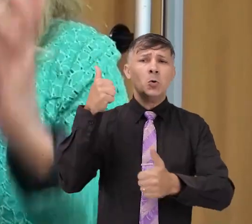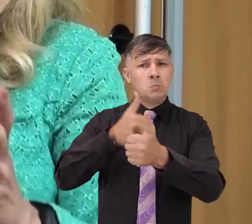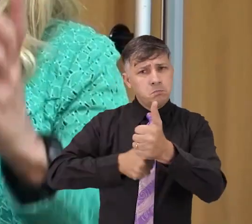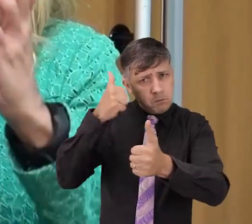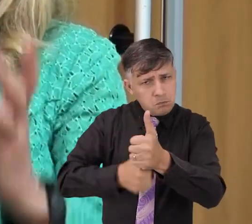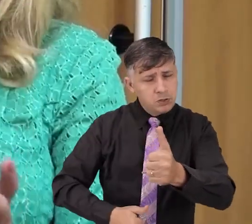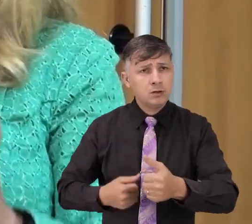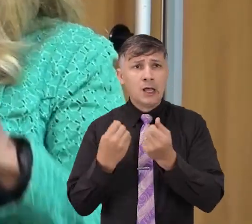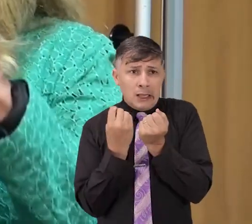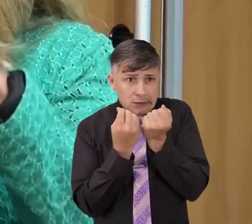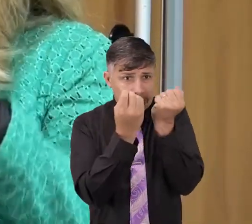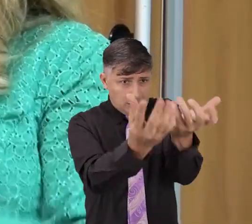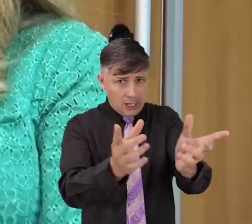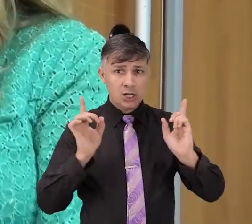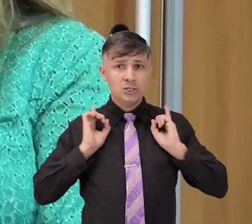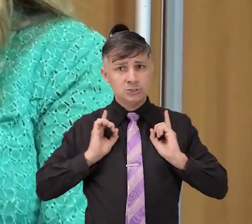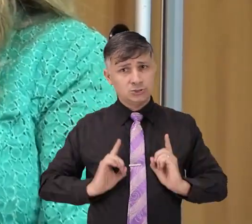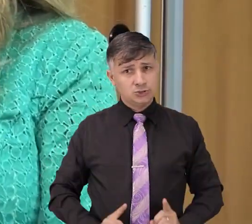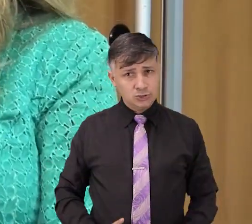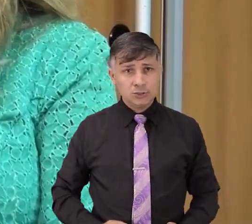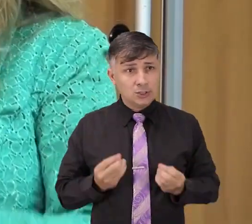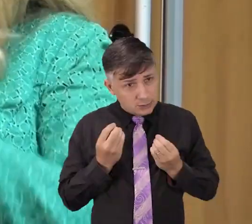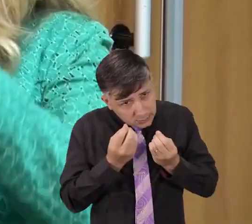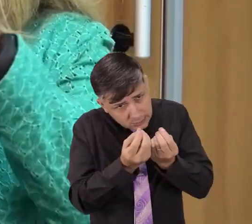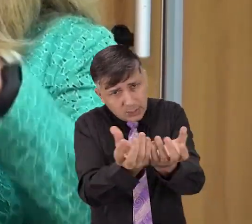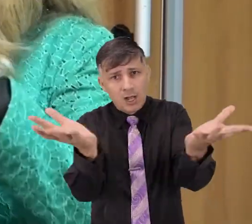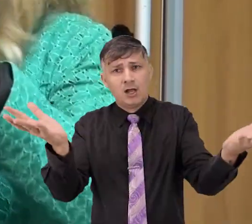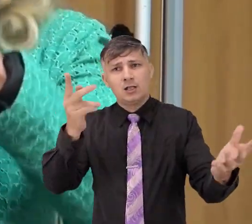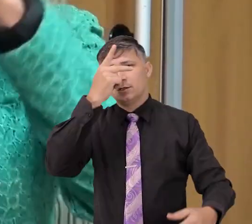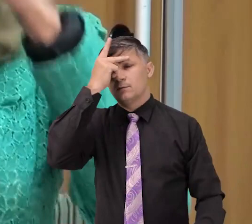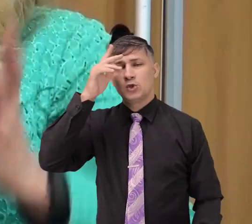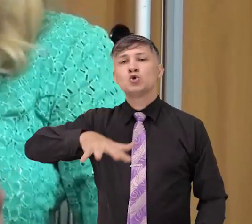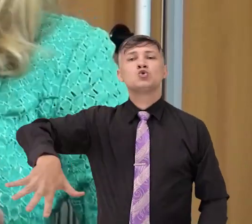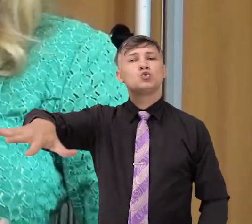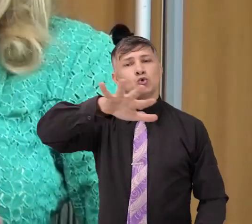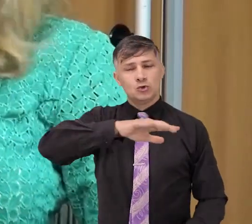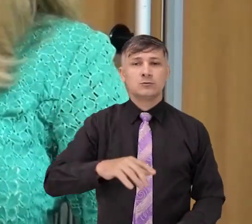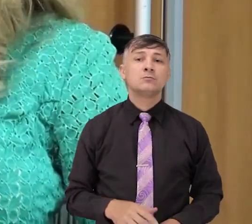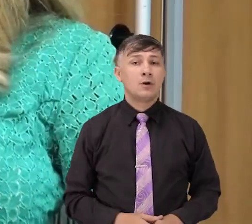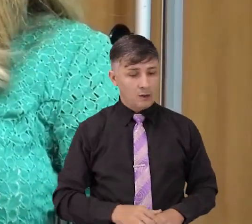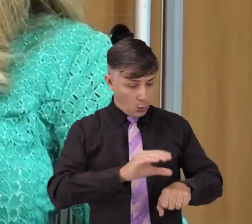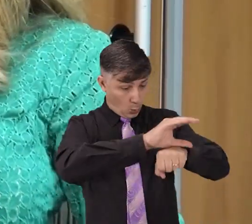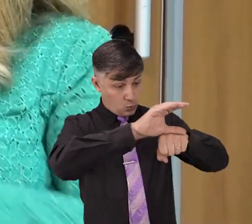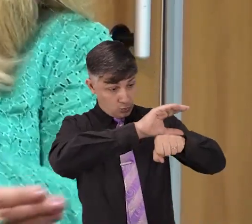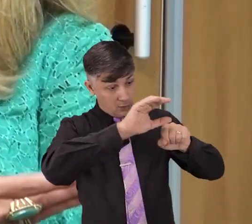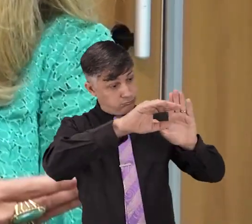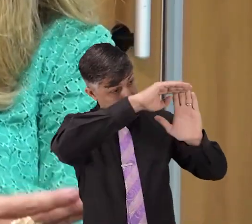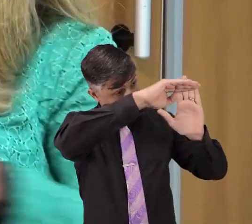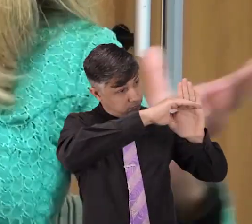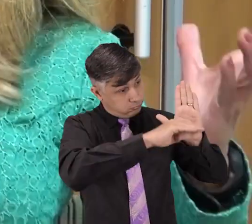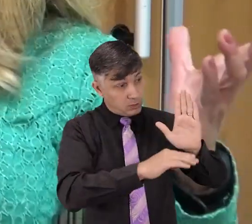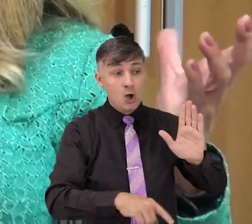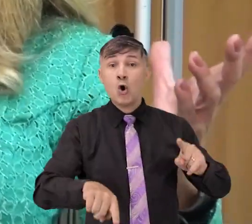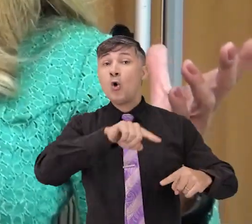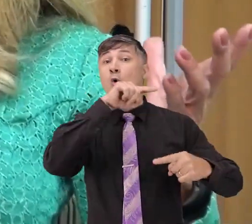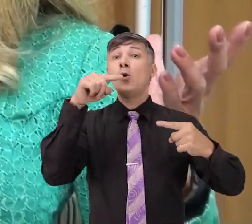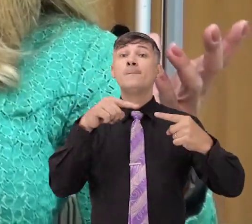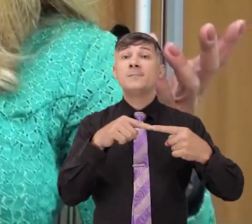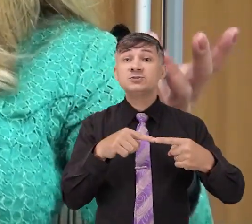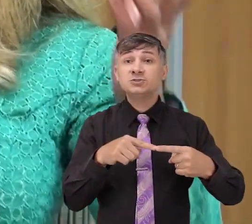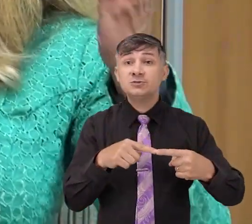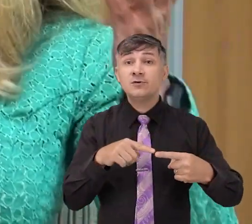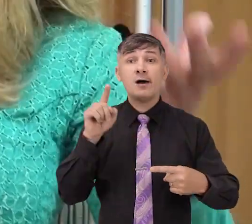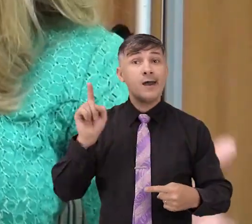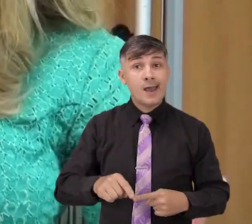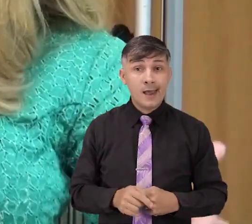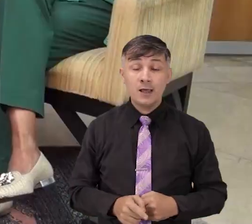dar dignidade às pessoas. Né? As pessoas humanas. E toda a Constituição ela tem como uma base, como pilar,